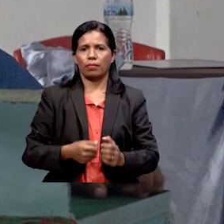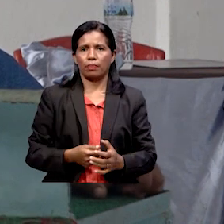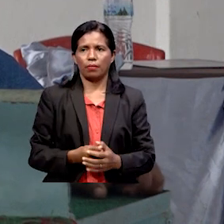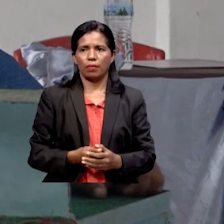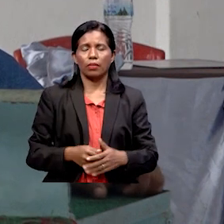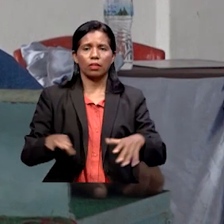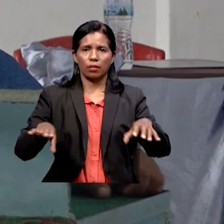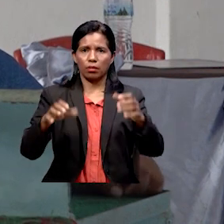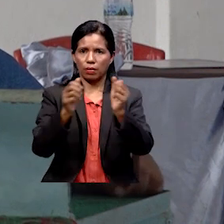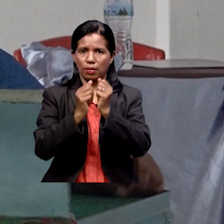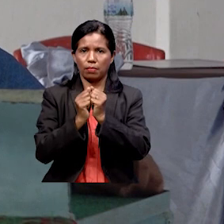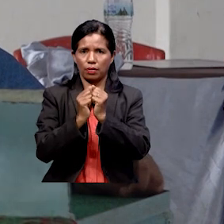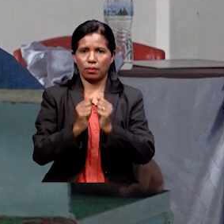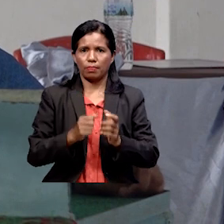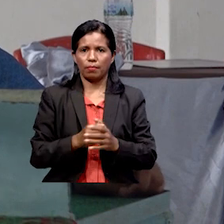serviço a muito